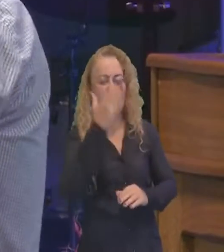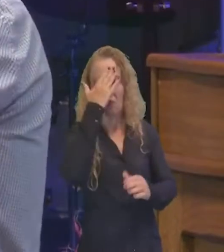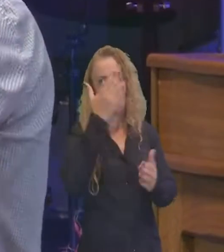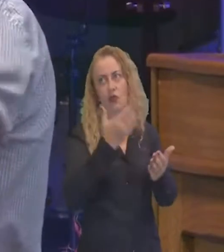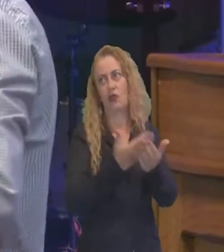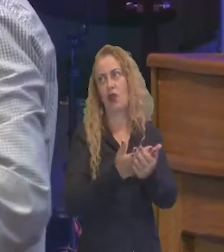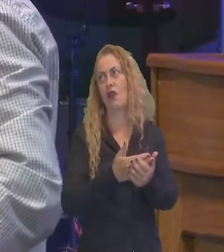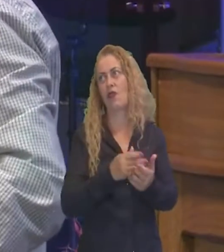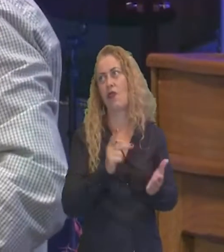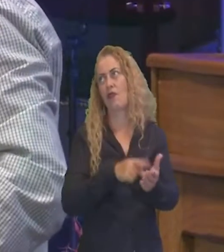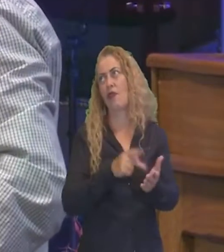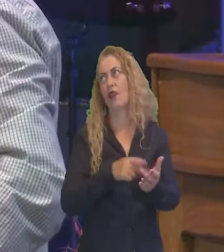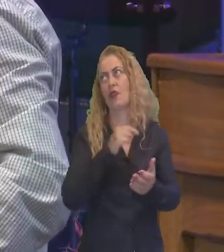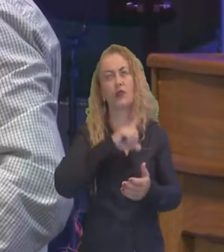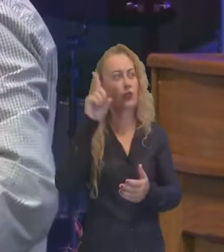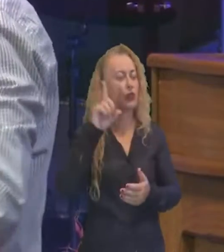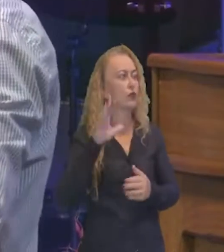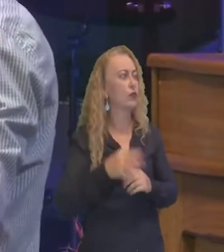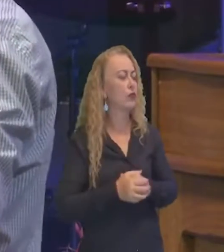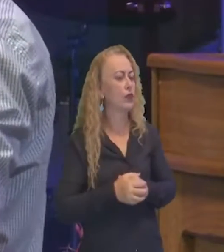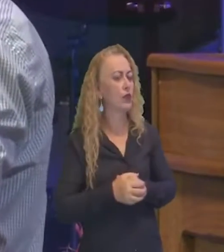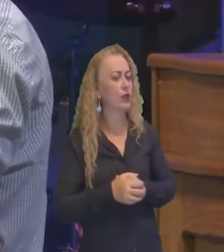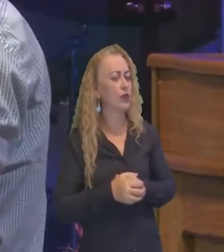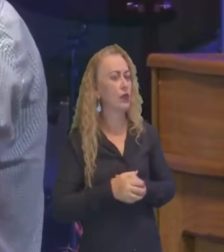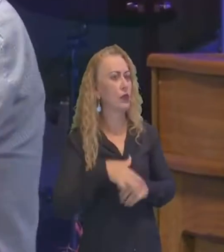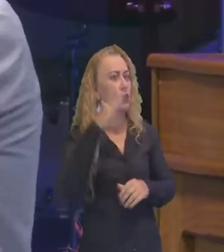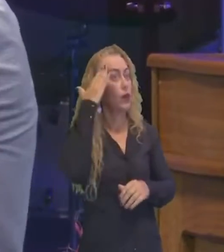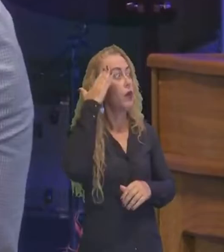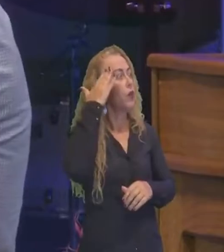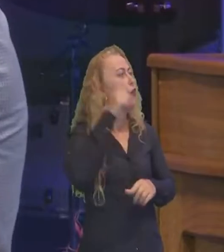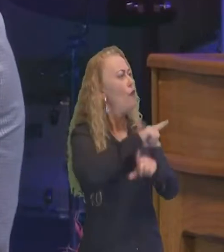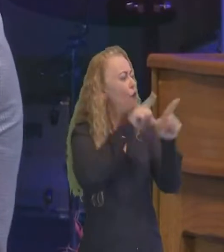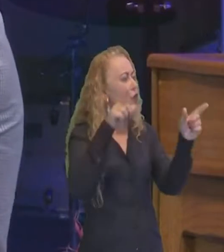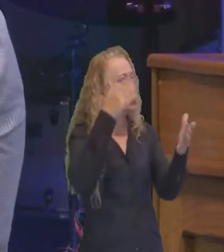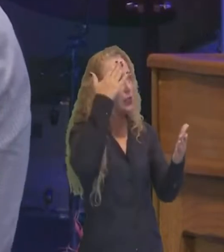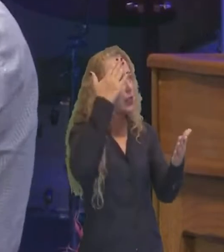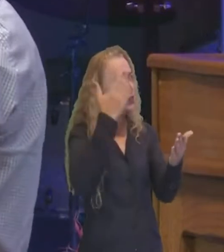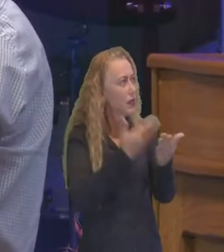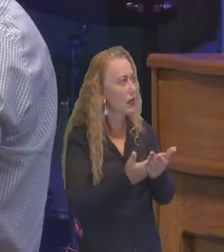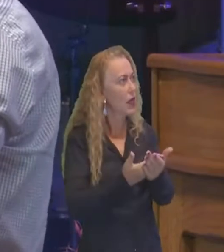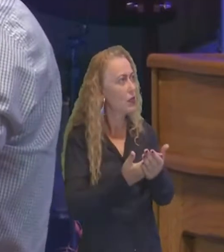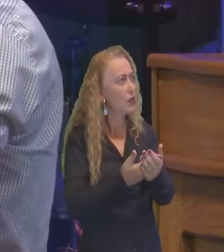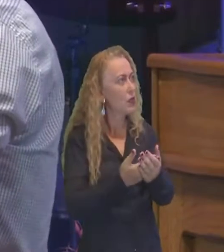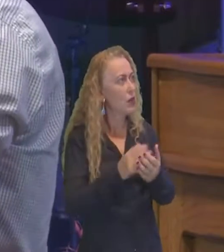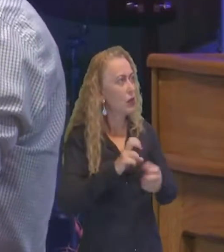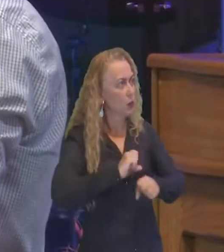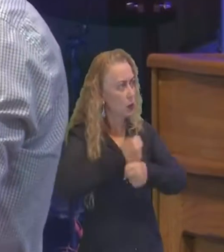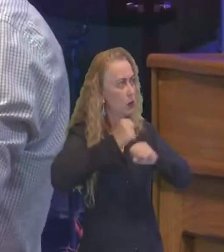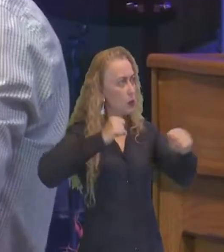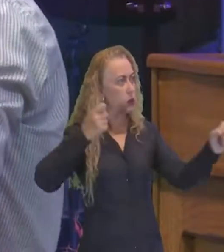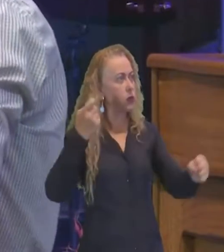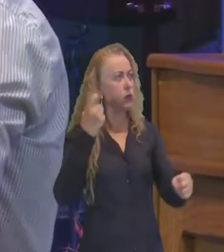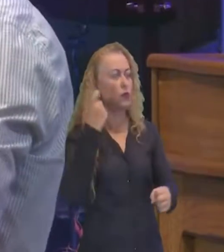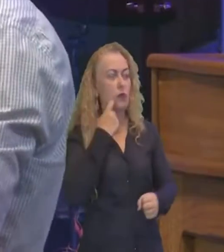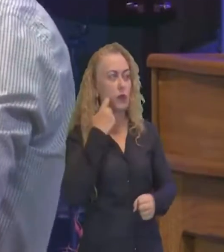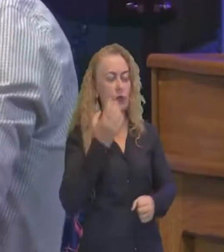igreja, vocês creem mesmo que uma baleia, aliás, baleia não, perdão, um grande peixe engoliu Jonas? E o